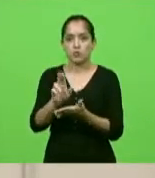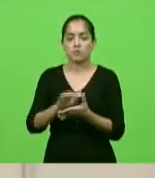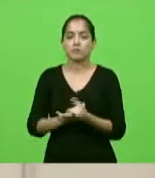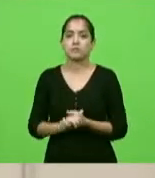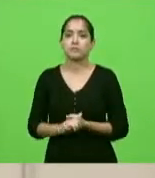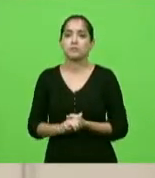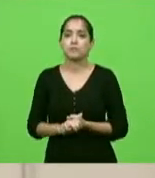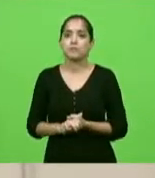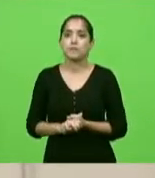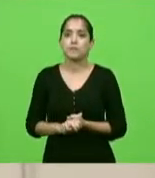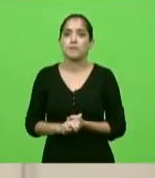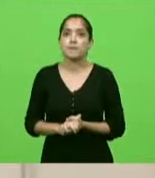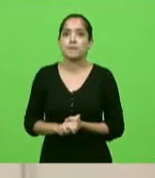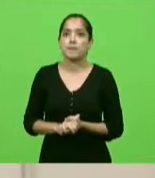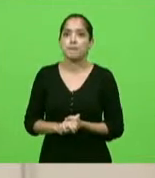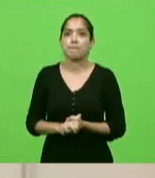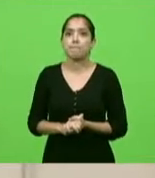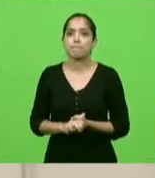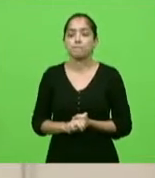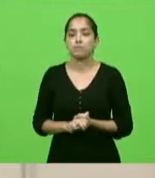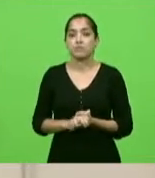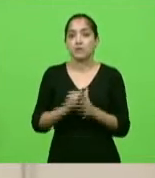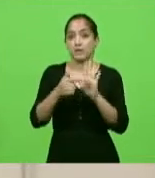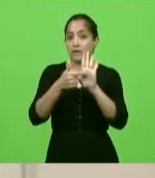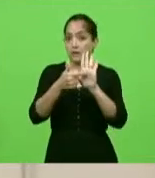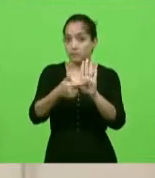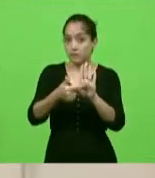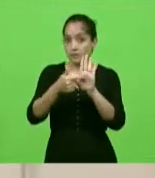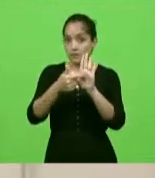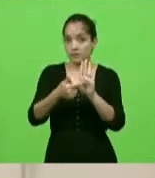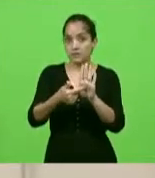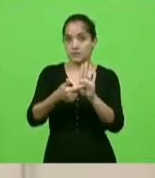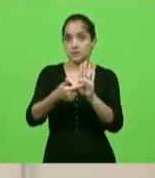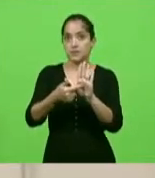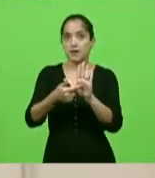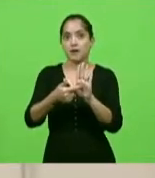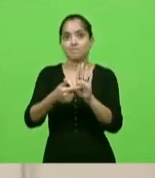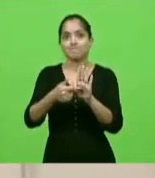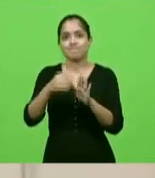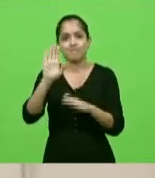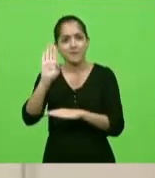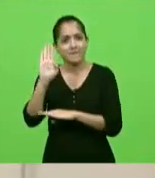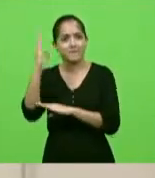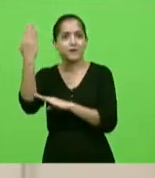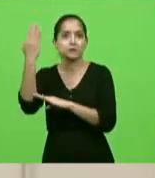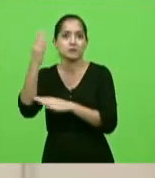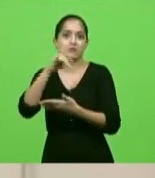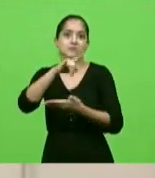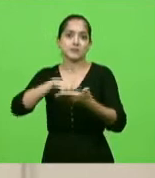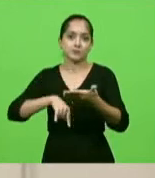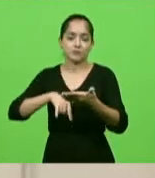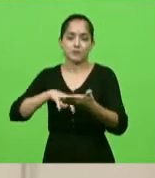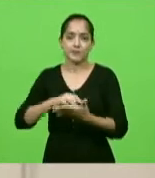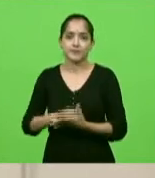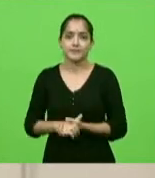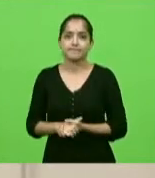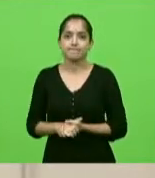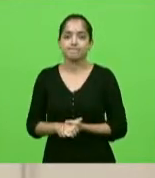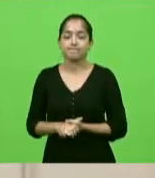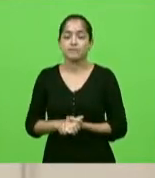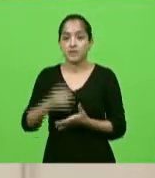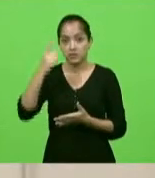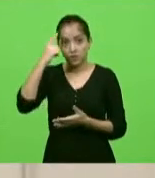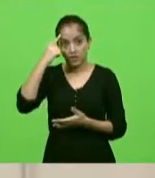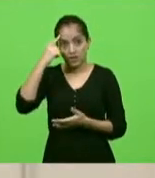International Business, aspas, a evidenciar flagrante falsificação documental. No